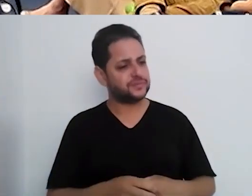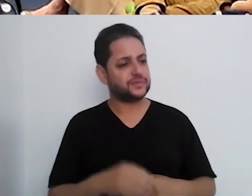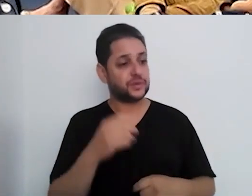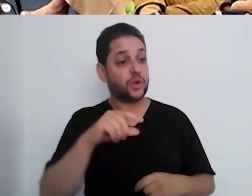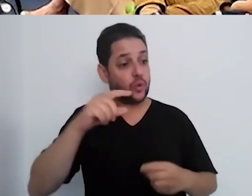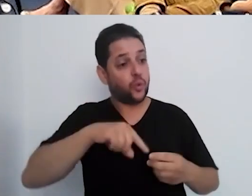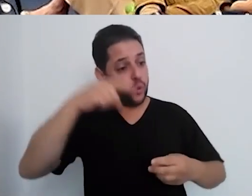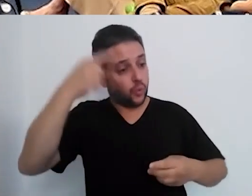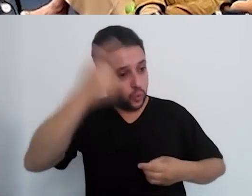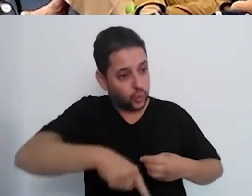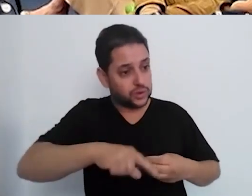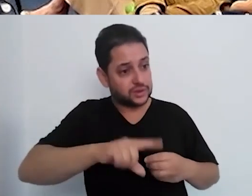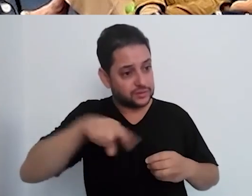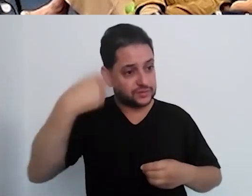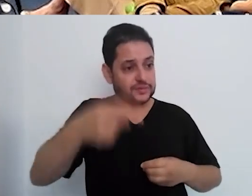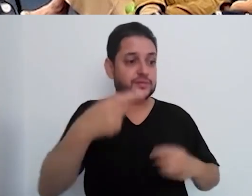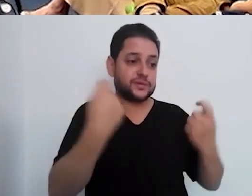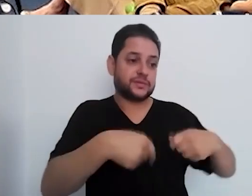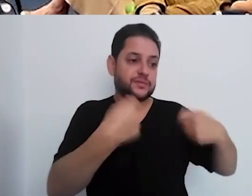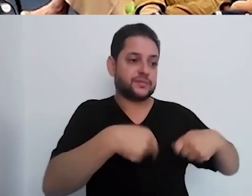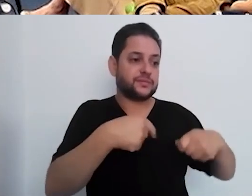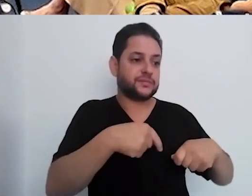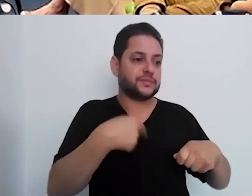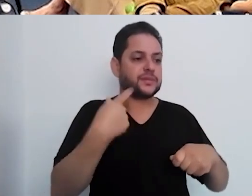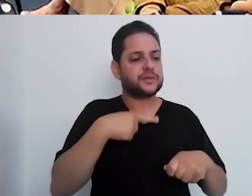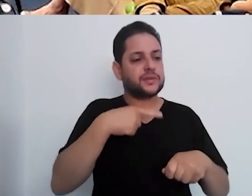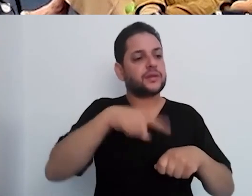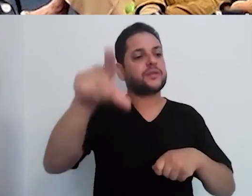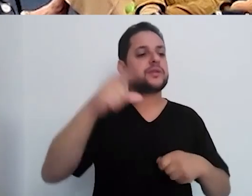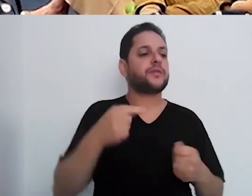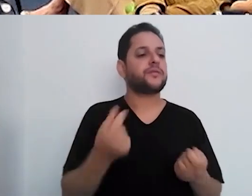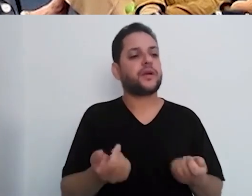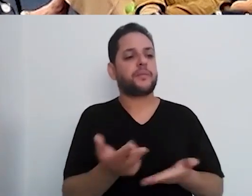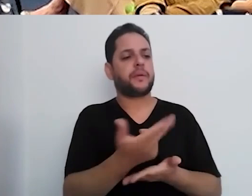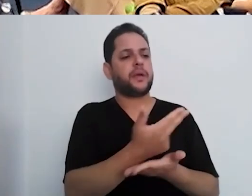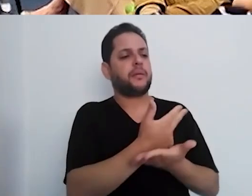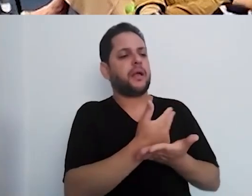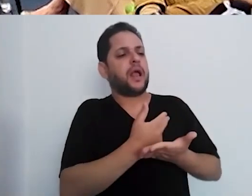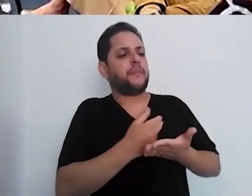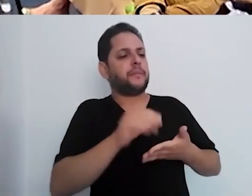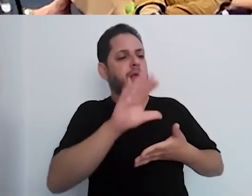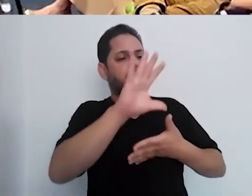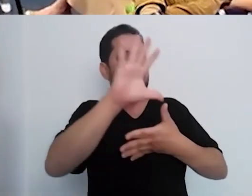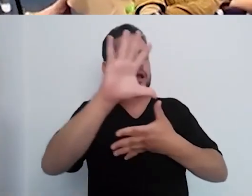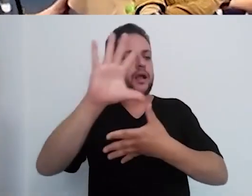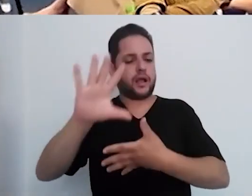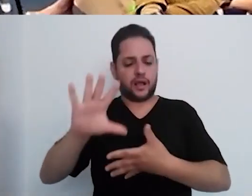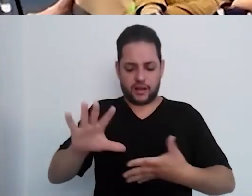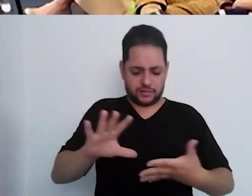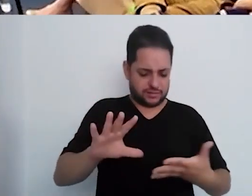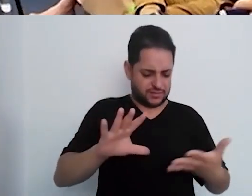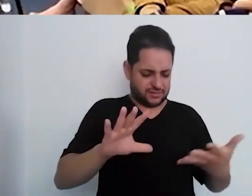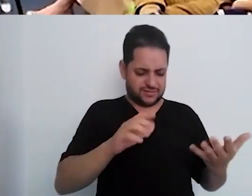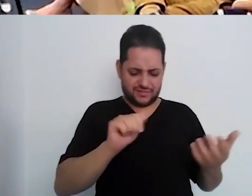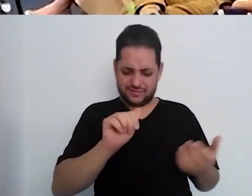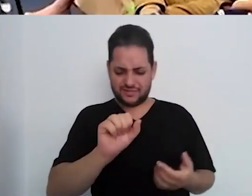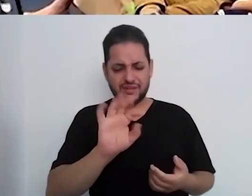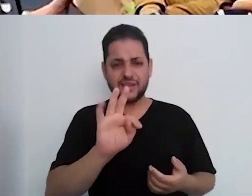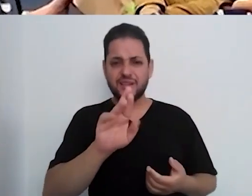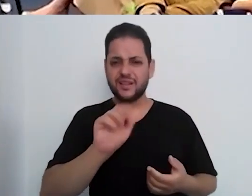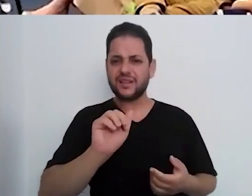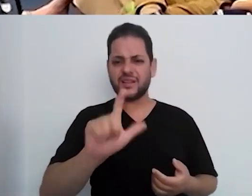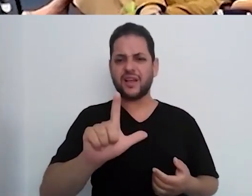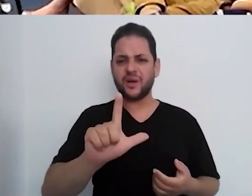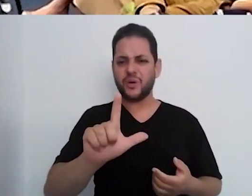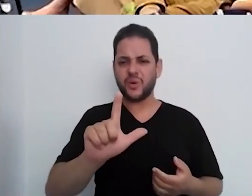fertilização, antes da gente fazer, você vai fazer um mapa astral. Então, veja, não é a questão. Então, veja, a questão não é o